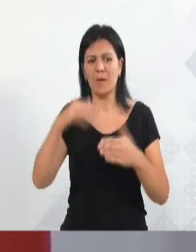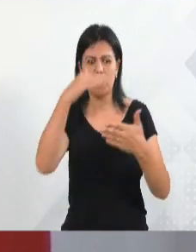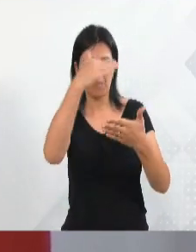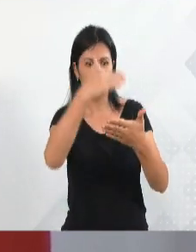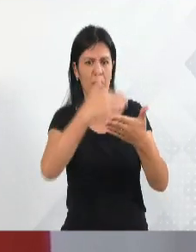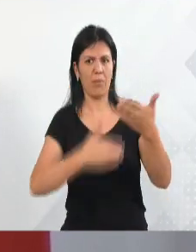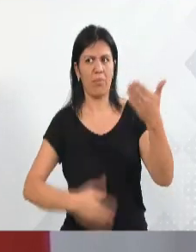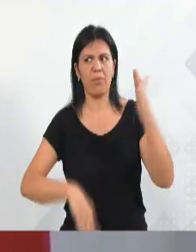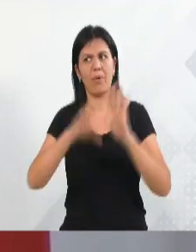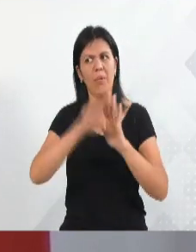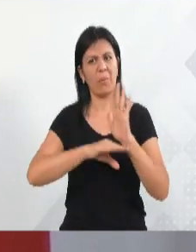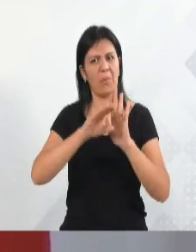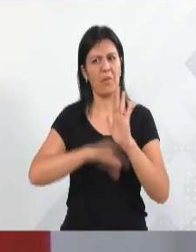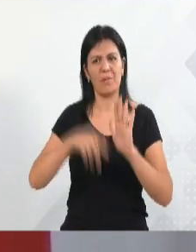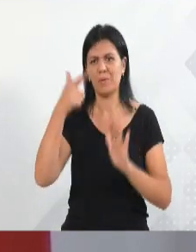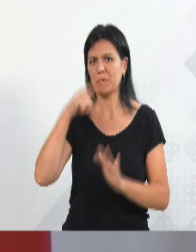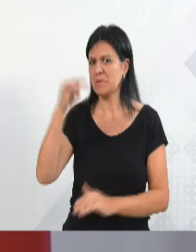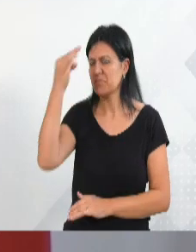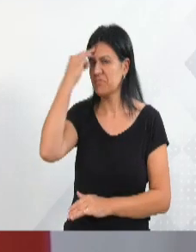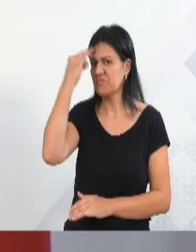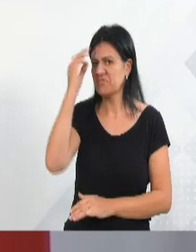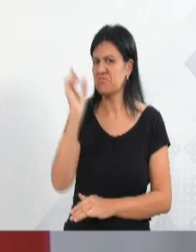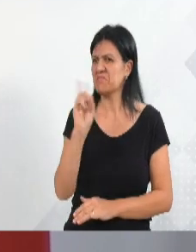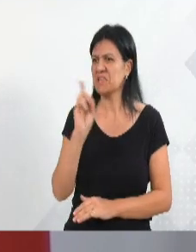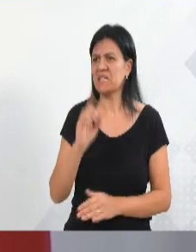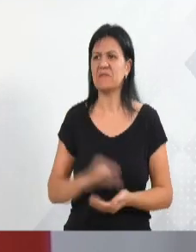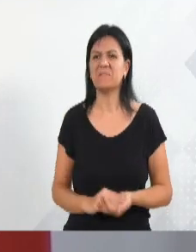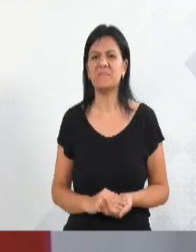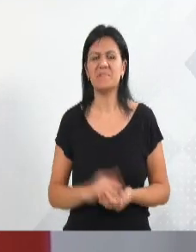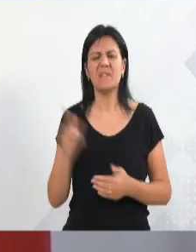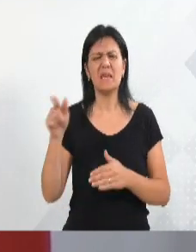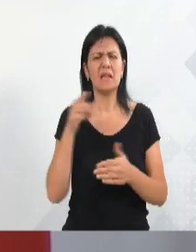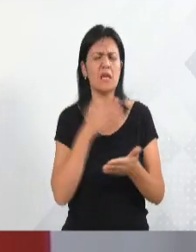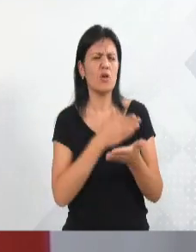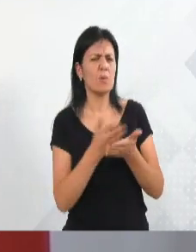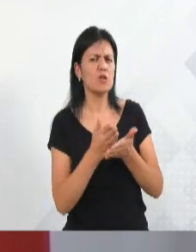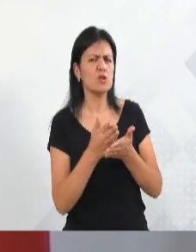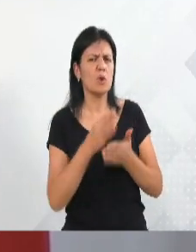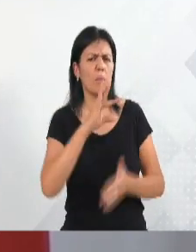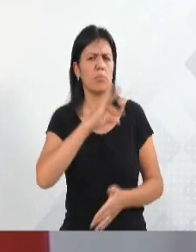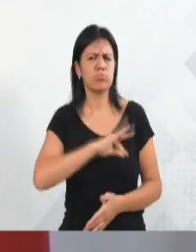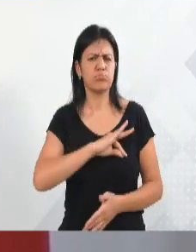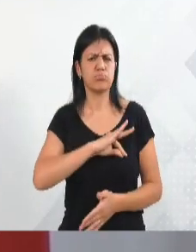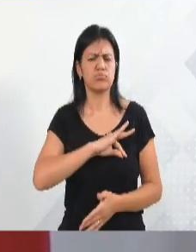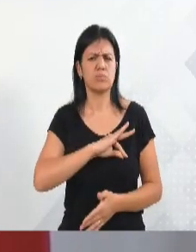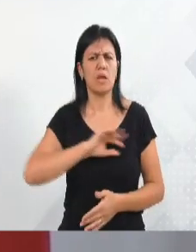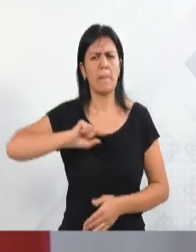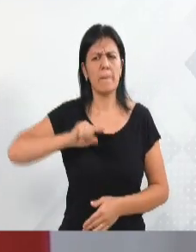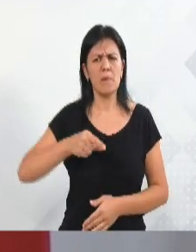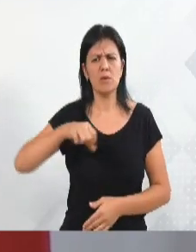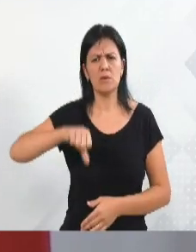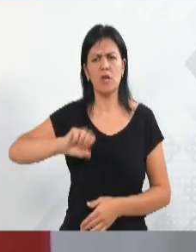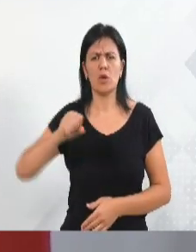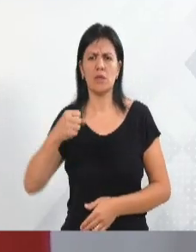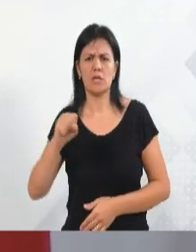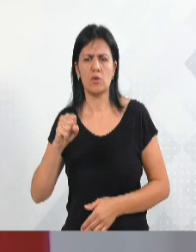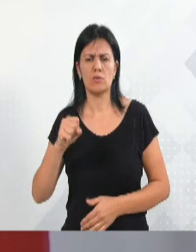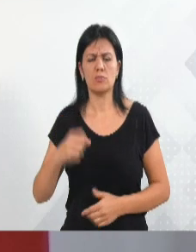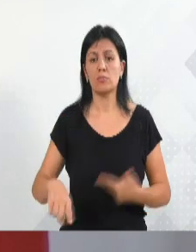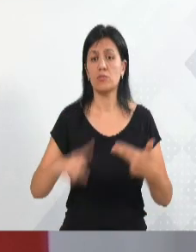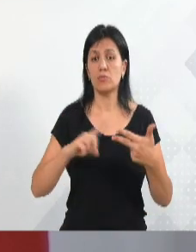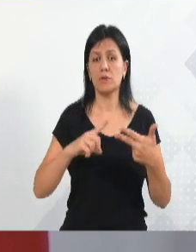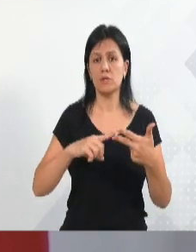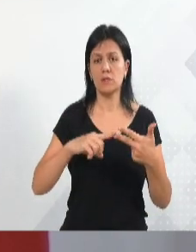dá para decorar isso aqui não, Sargento. O sargento ele entrou na Polícia Militar em 1988, como terceiro